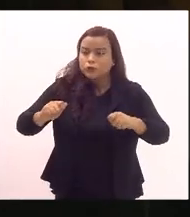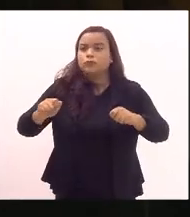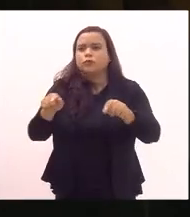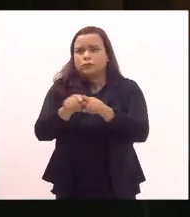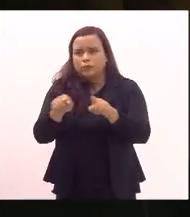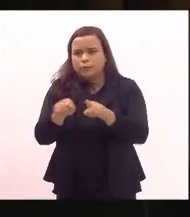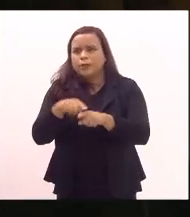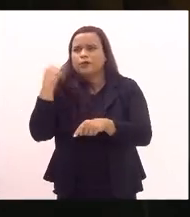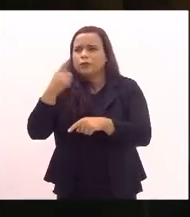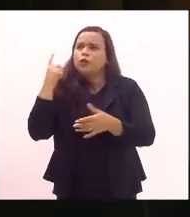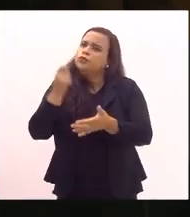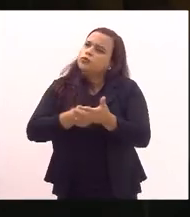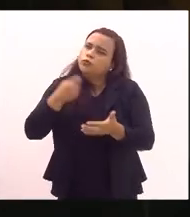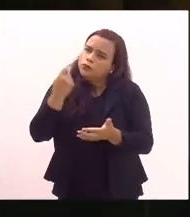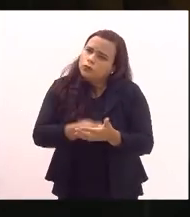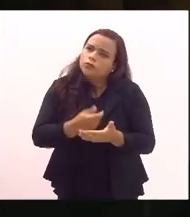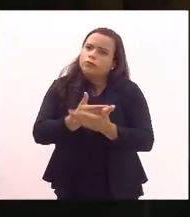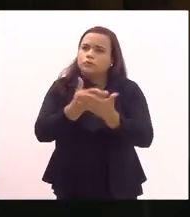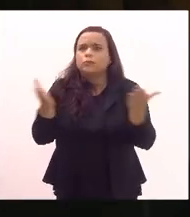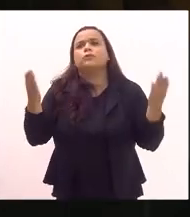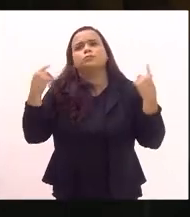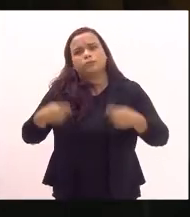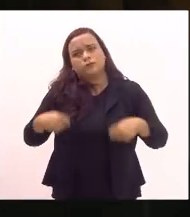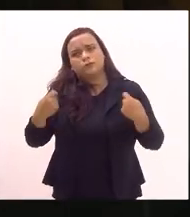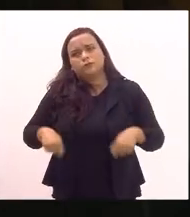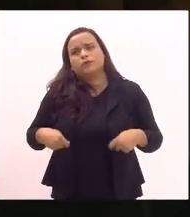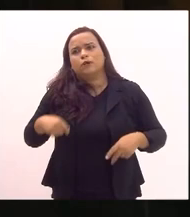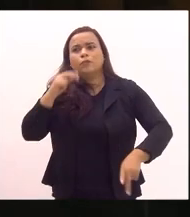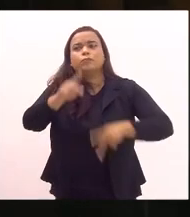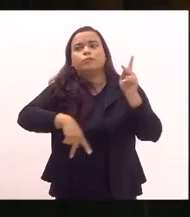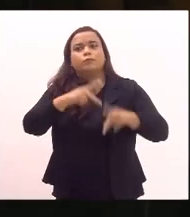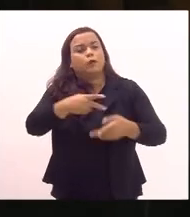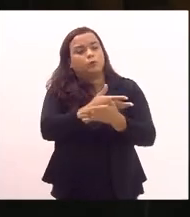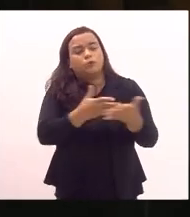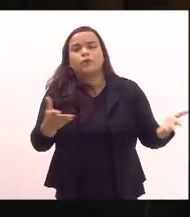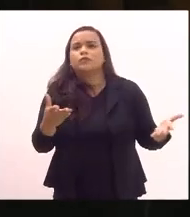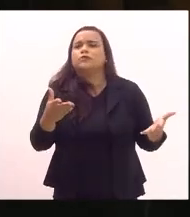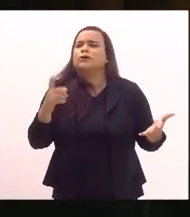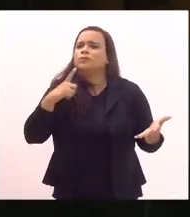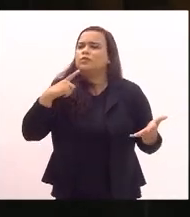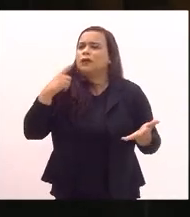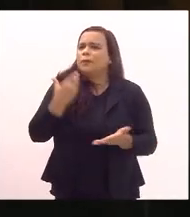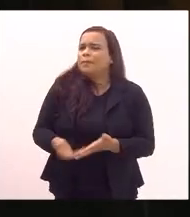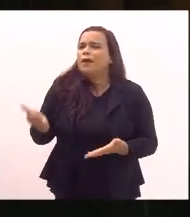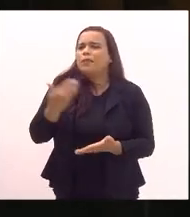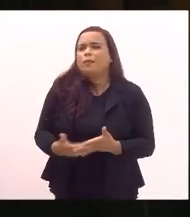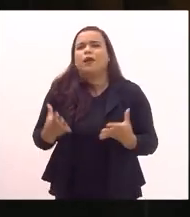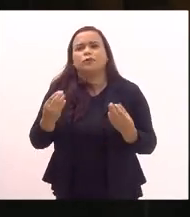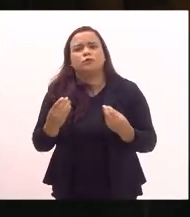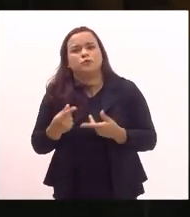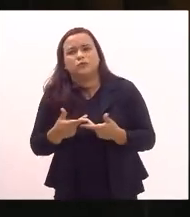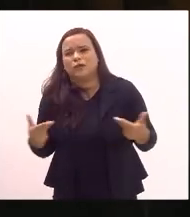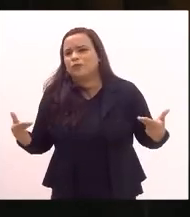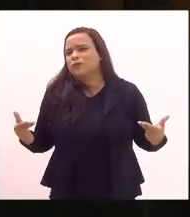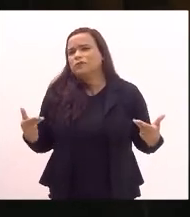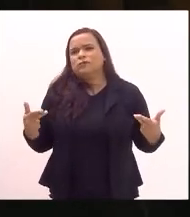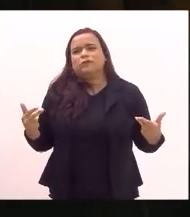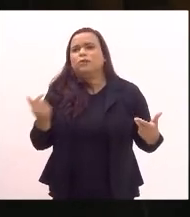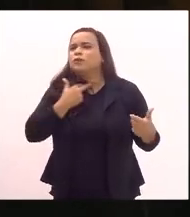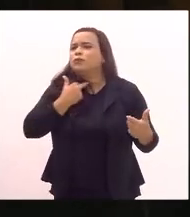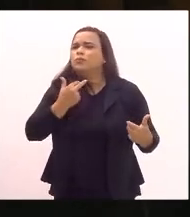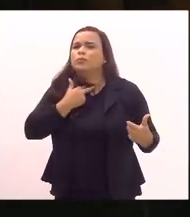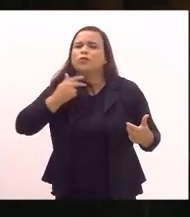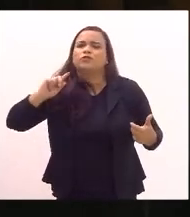precisamos lutar por eles a população tem padecido muito ele é possível que nós